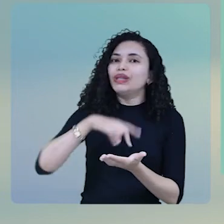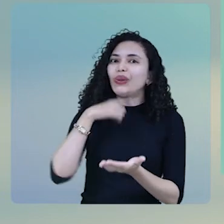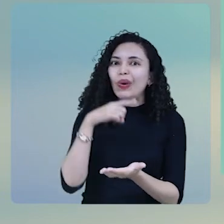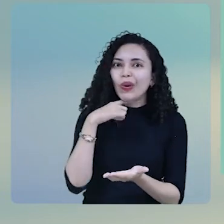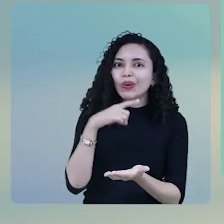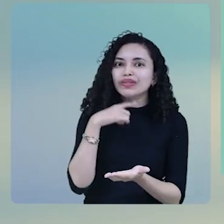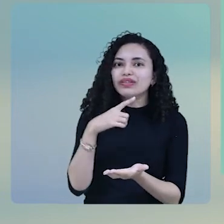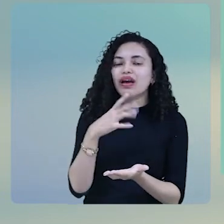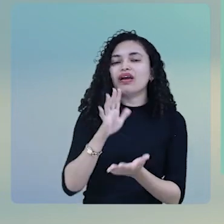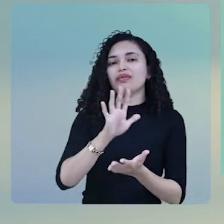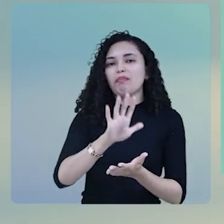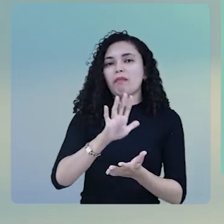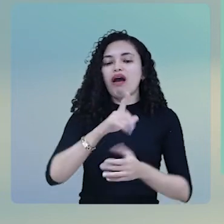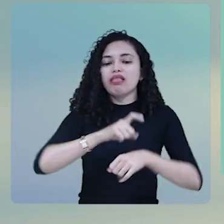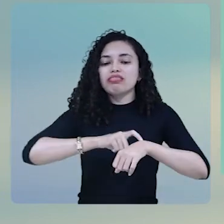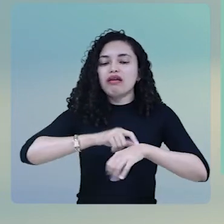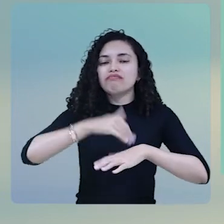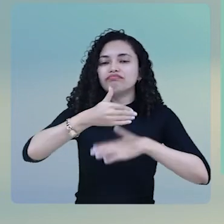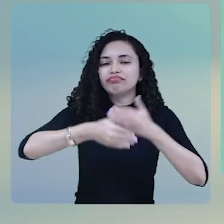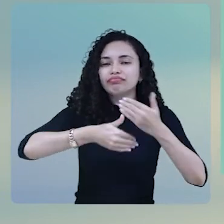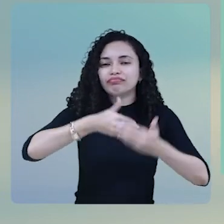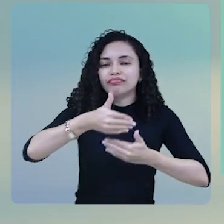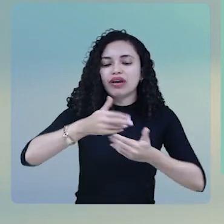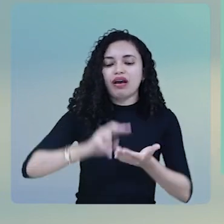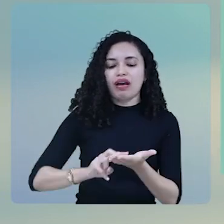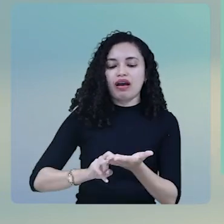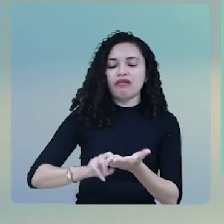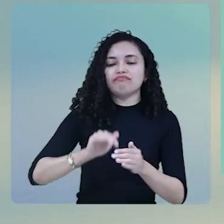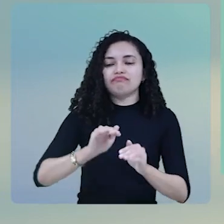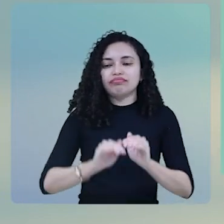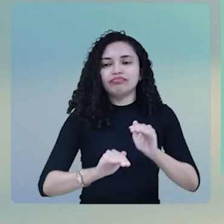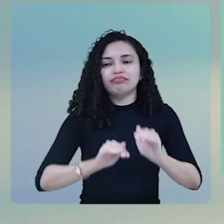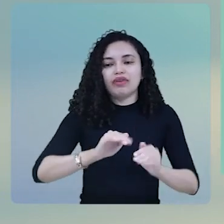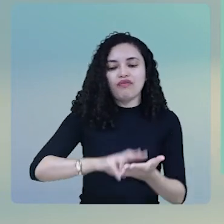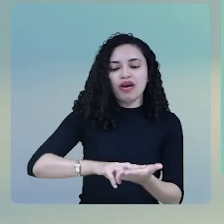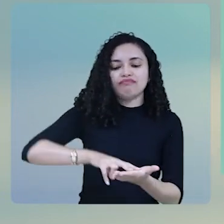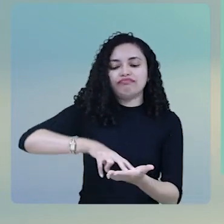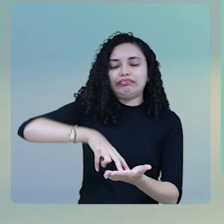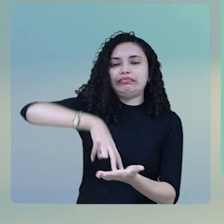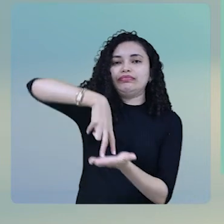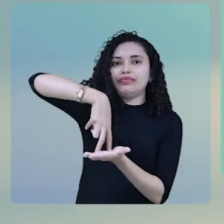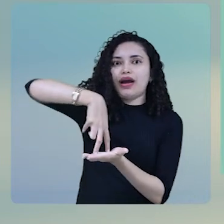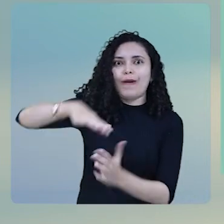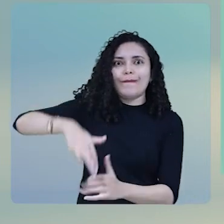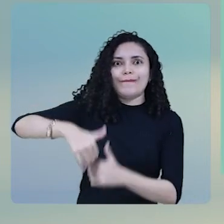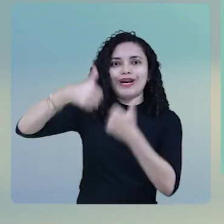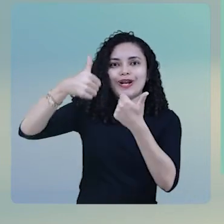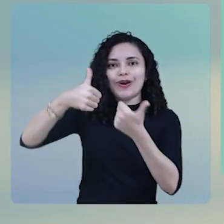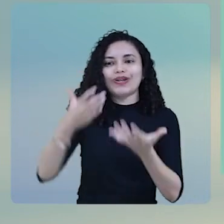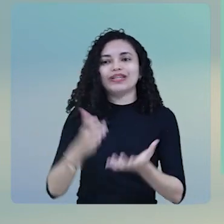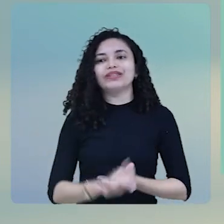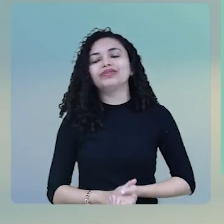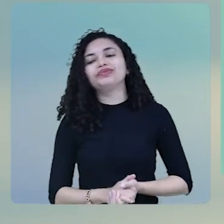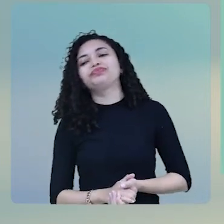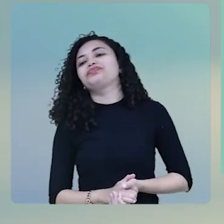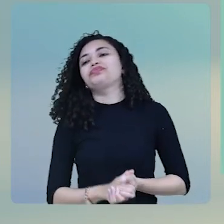porque ela ainda não tem equilíbrio. A partir do momento que ela começa a se equilibrar, e aí nós vamos aprimorando